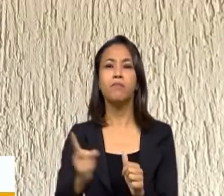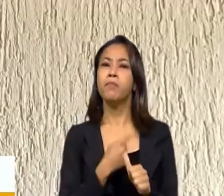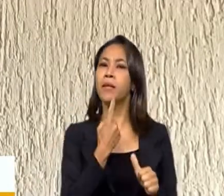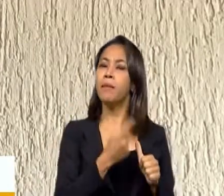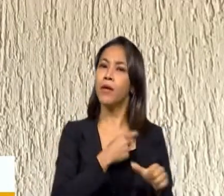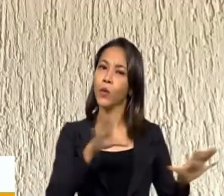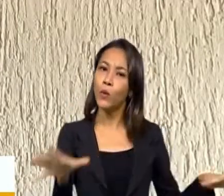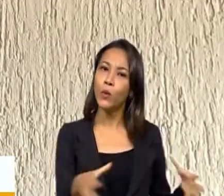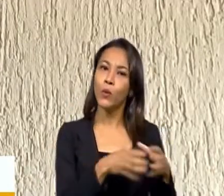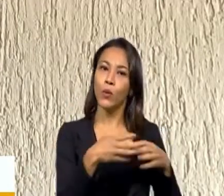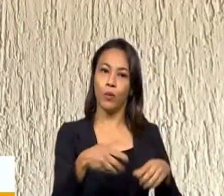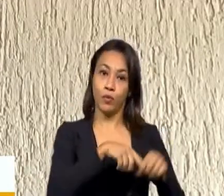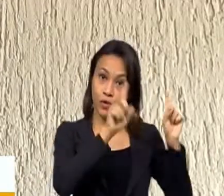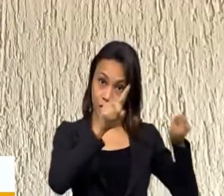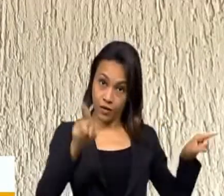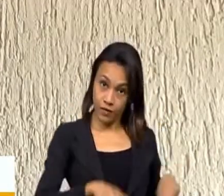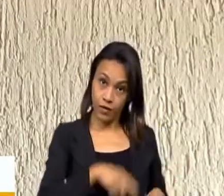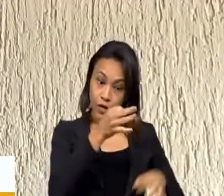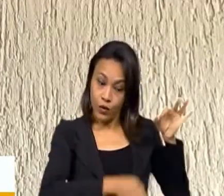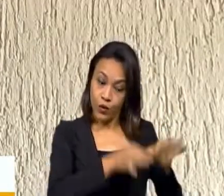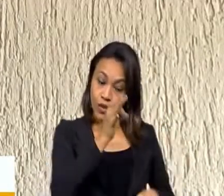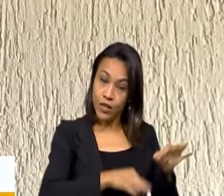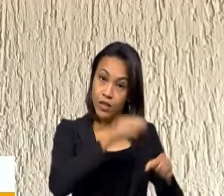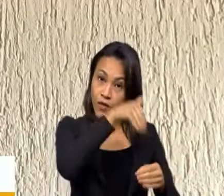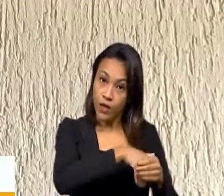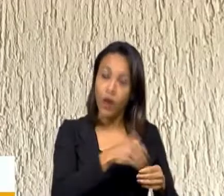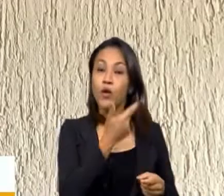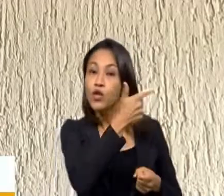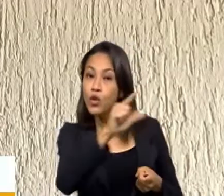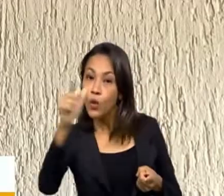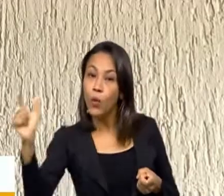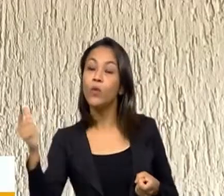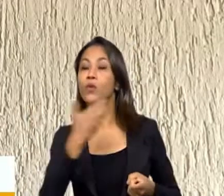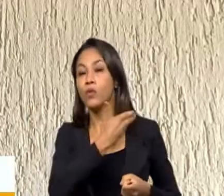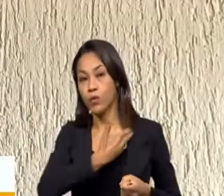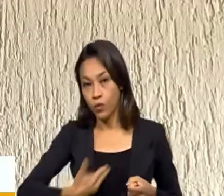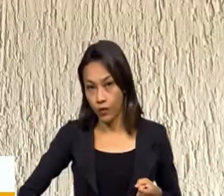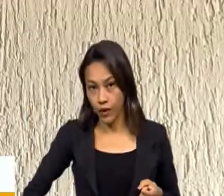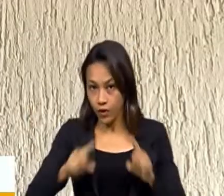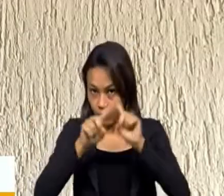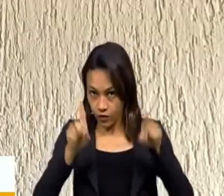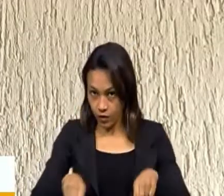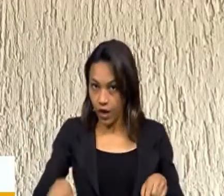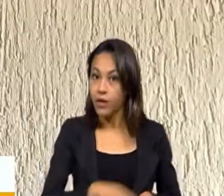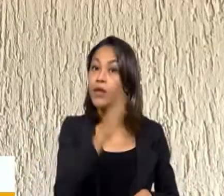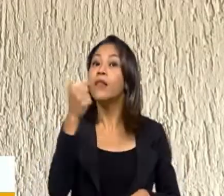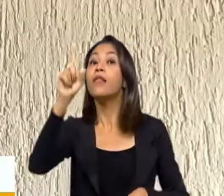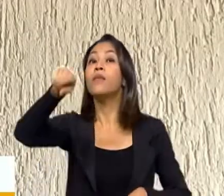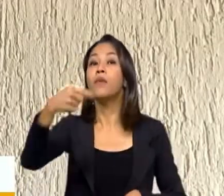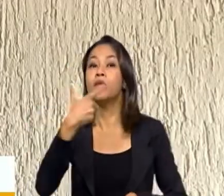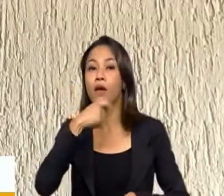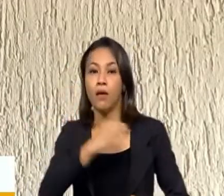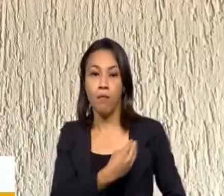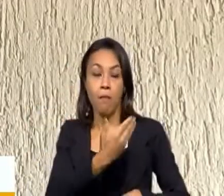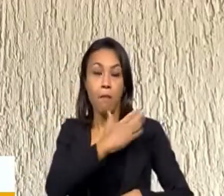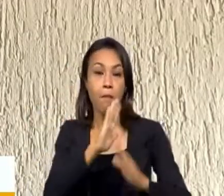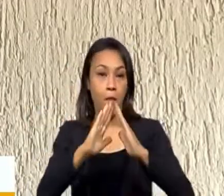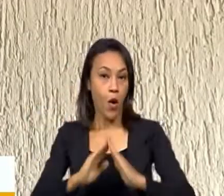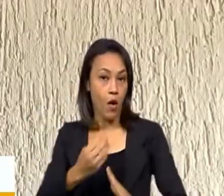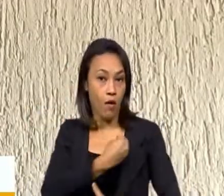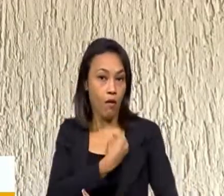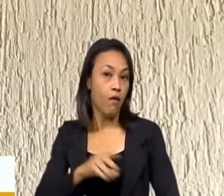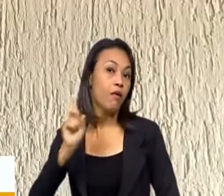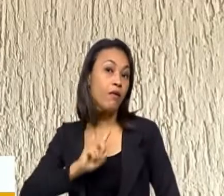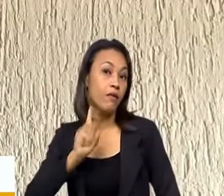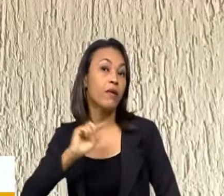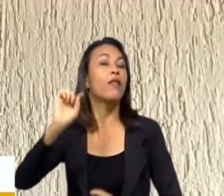Justiça Eleitoral e de outros órgãos públicos. Em agosto, é a vez de quem vive em Minas Gerais. Outros estados terão acesso ao